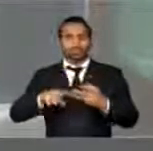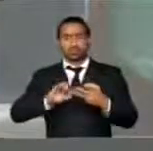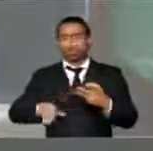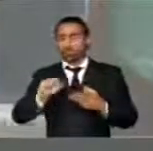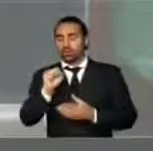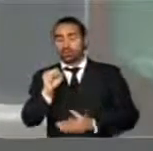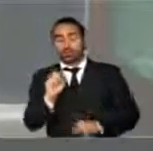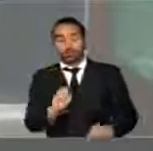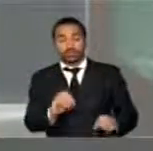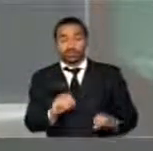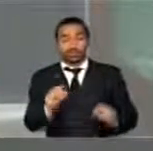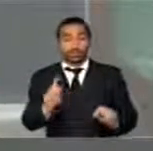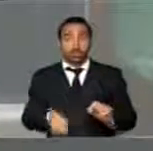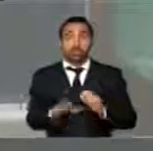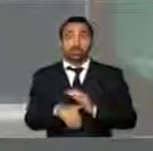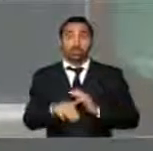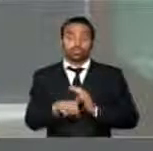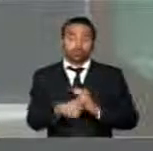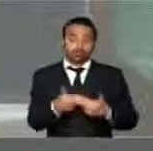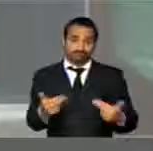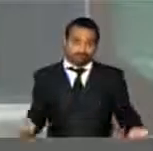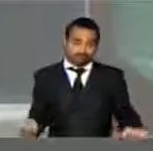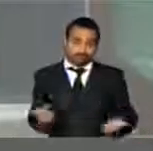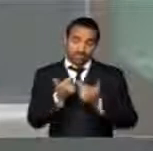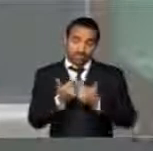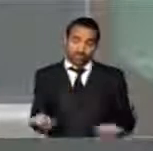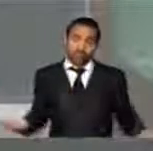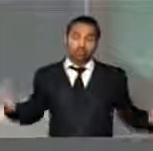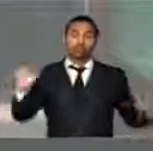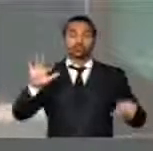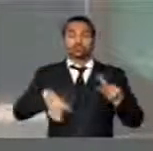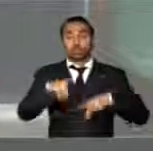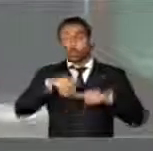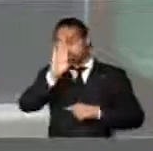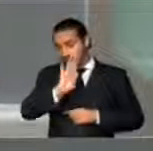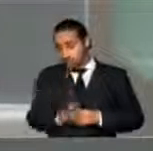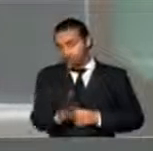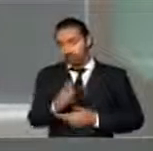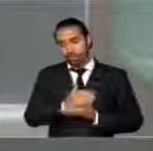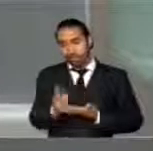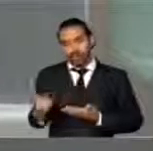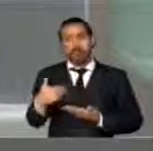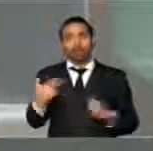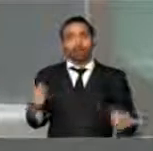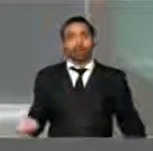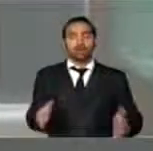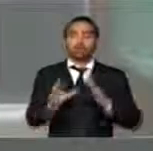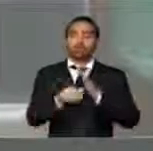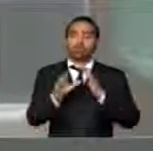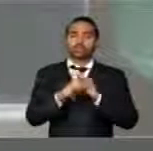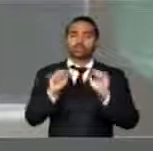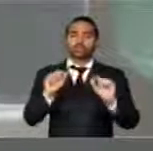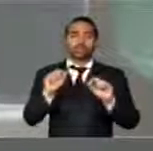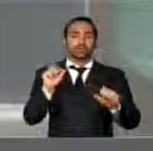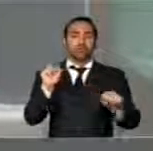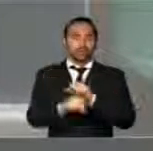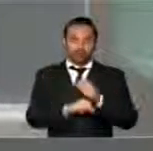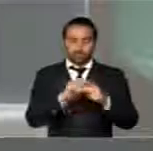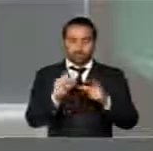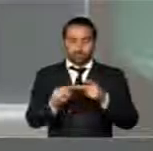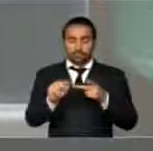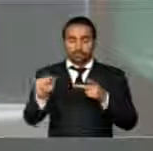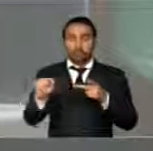É o problema da corrupção. Felizmente, o povo brasileiro começa a entender que corrupção mata, que corrupção desqualifica o